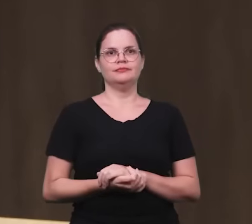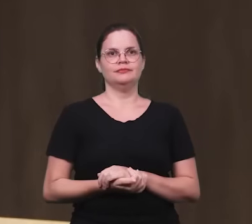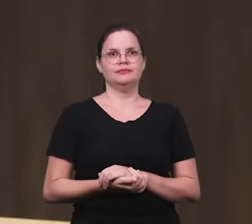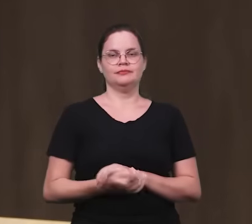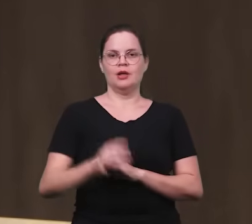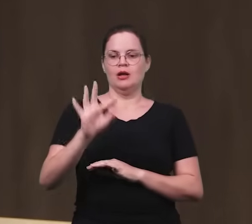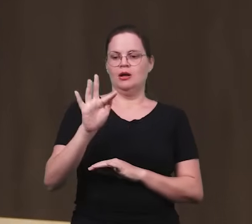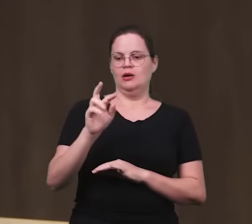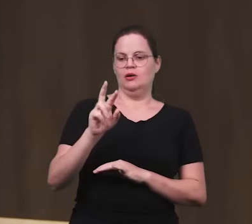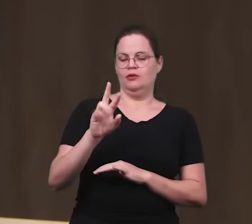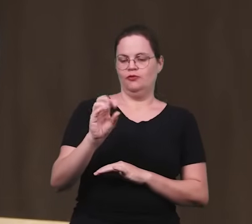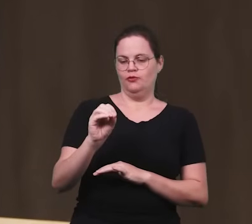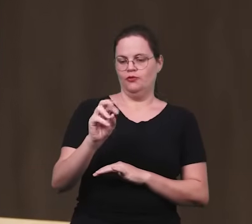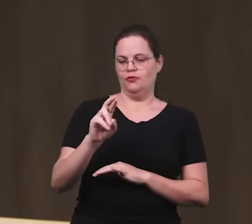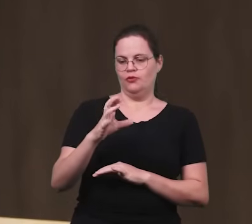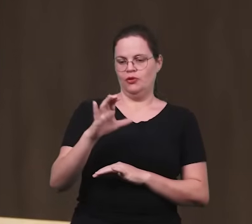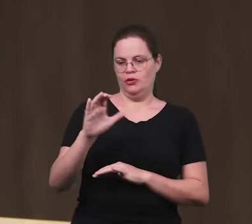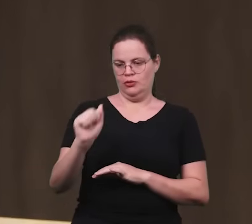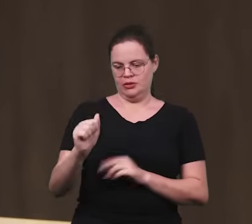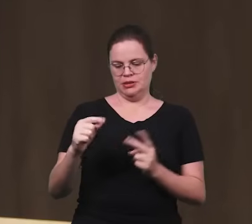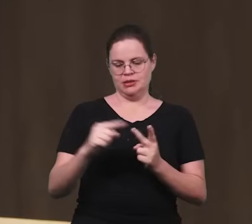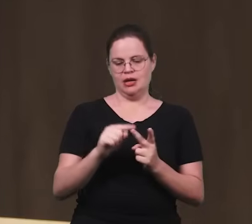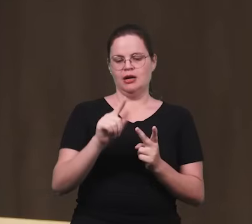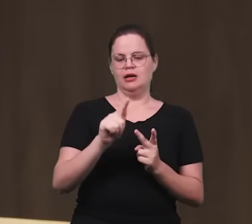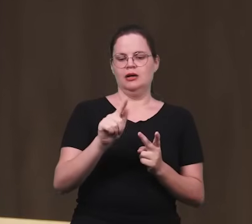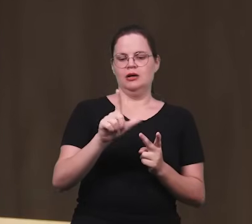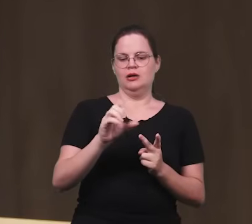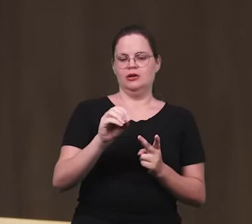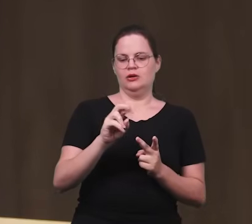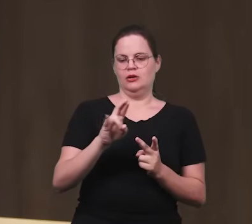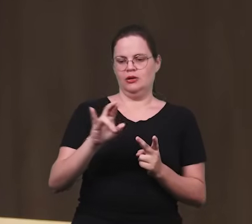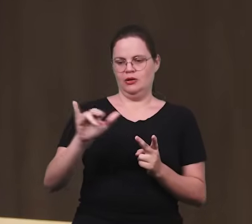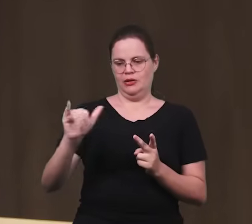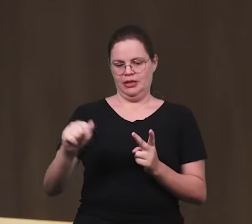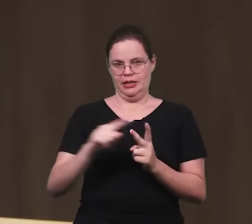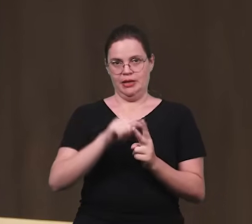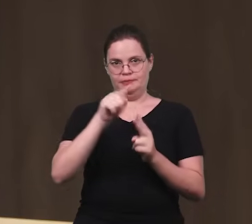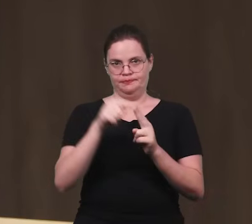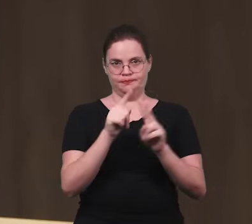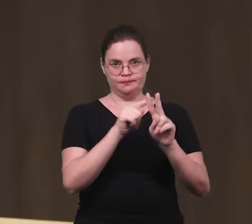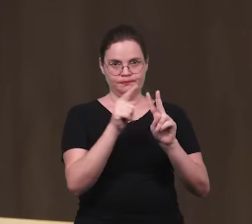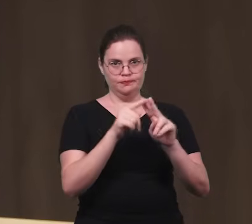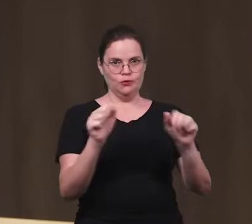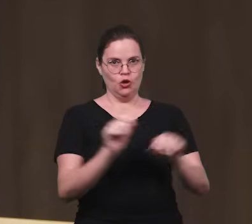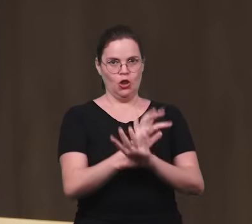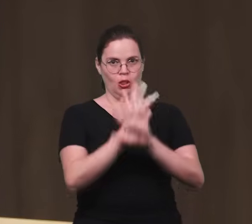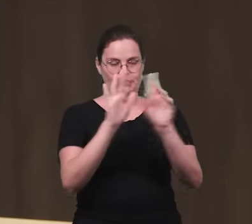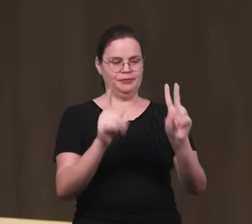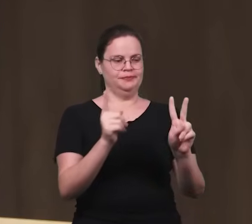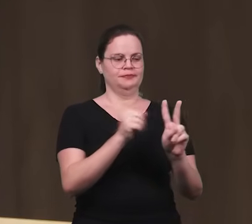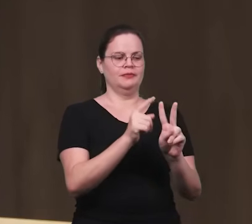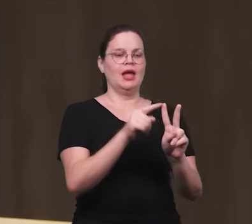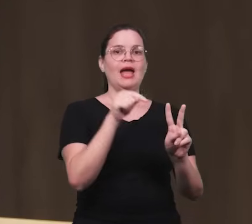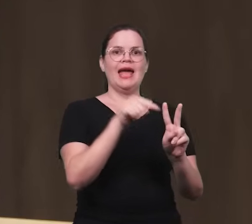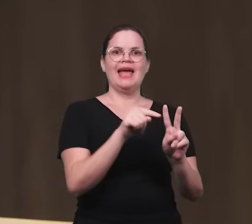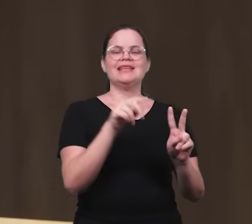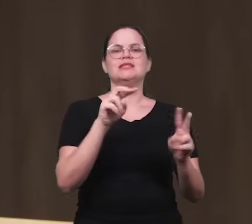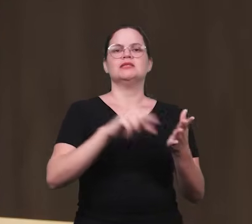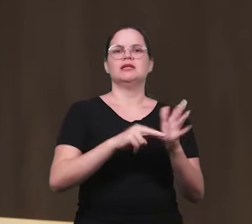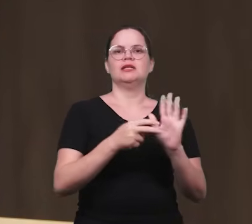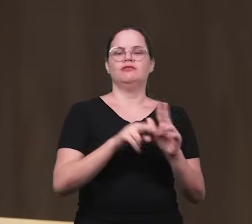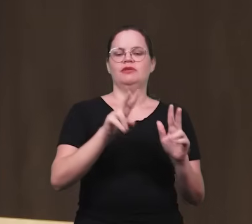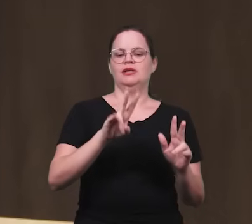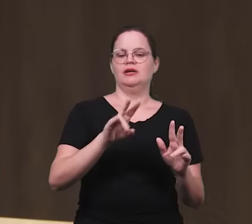força e glória, eu estava pesquisando e a força fala do vigor, né? E a glória da dignidade.